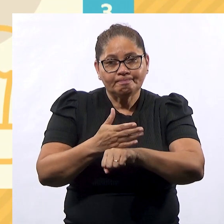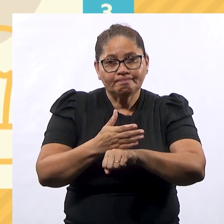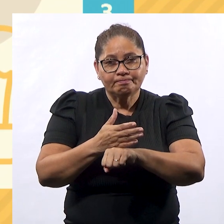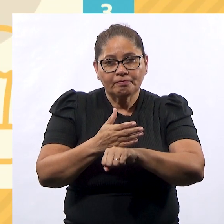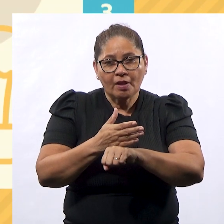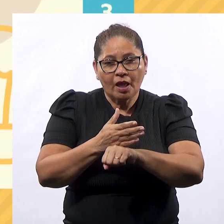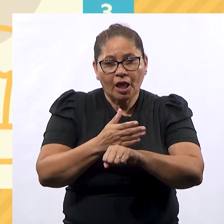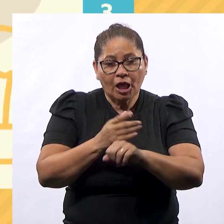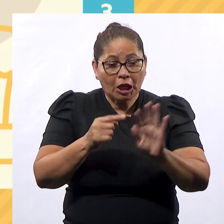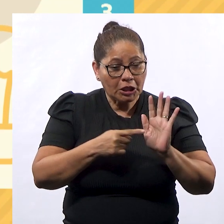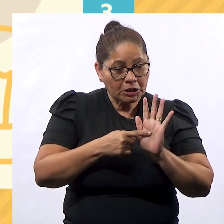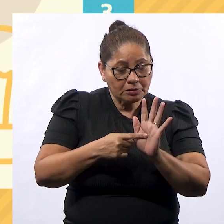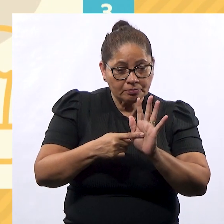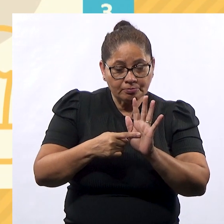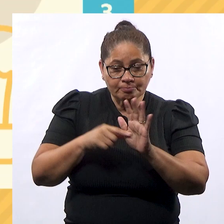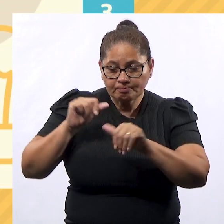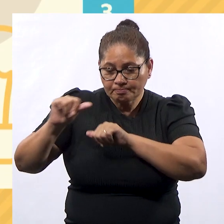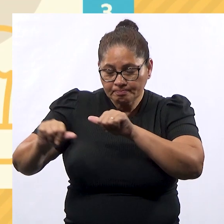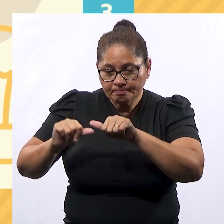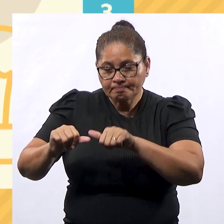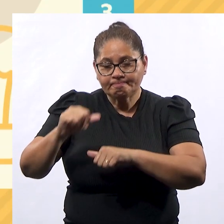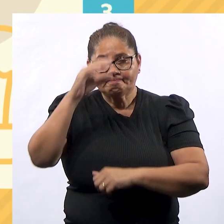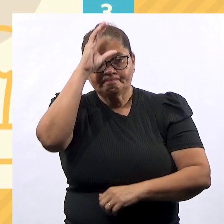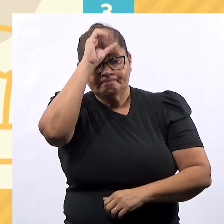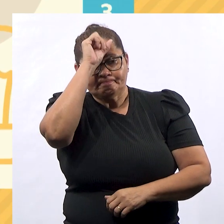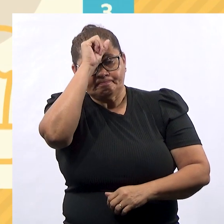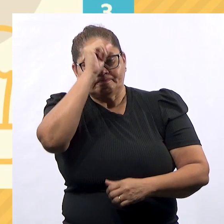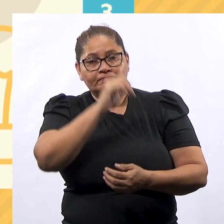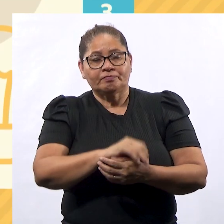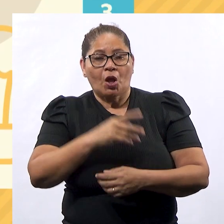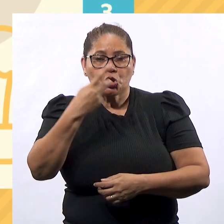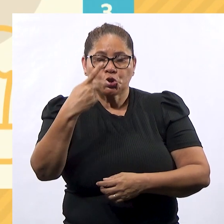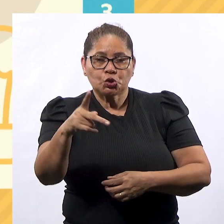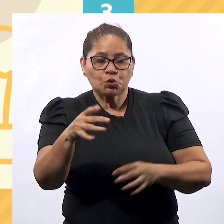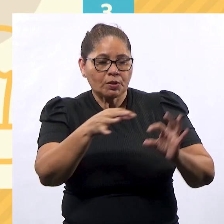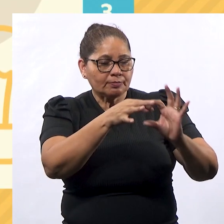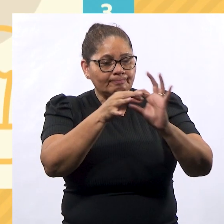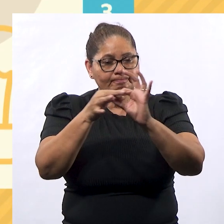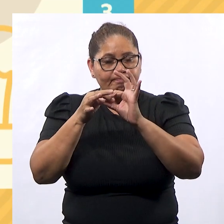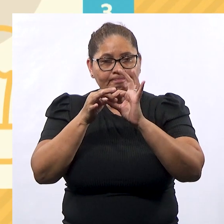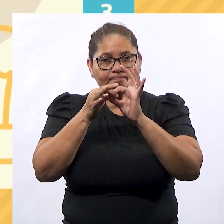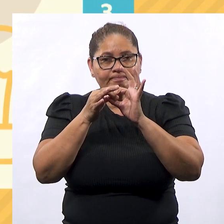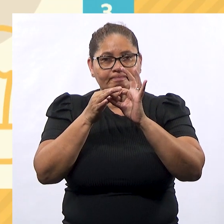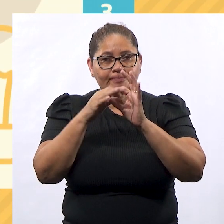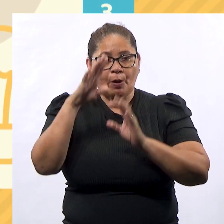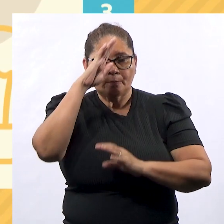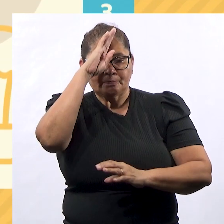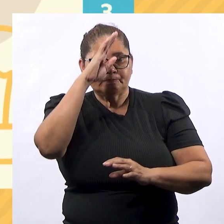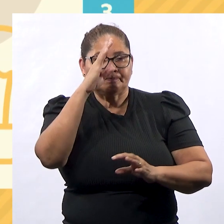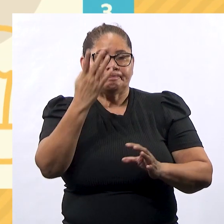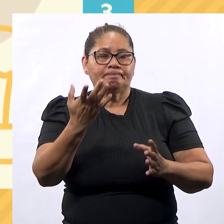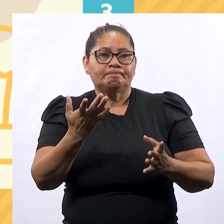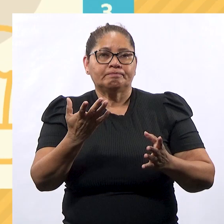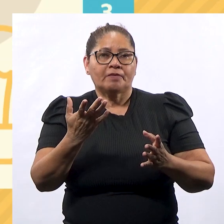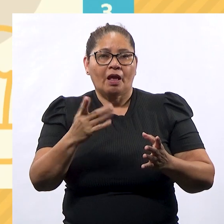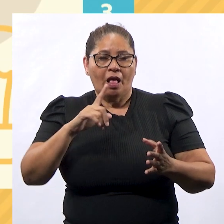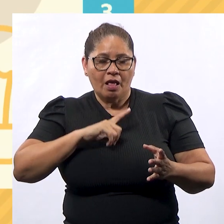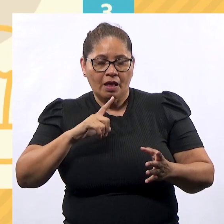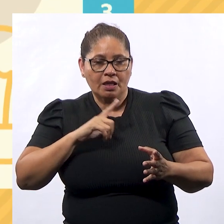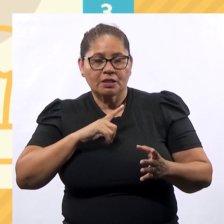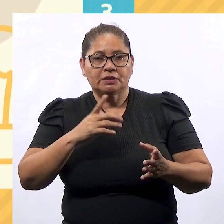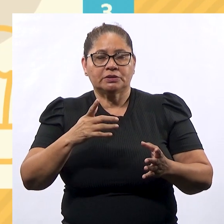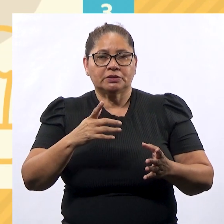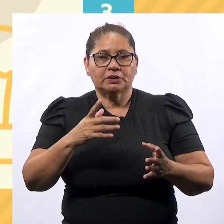que norteiam os processos de avaliação da aprendizagem e sua interligação com as principais correntes